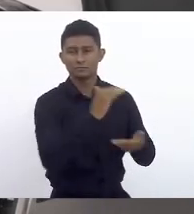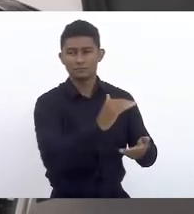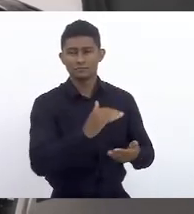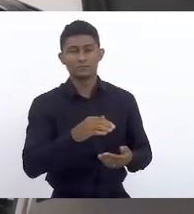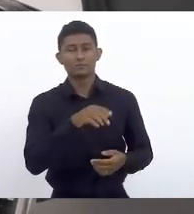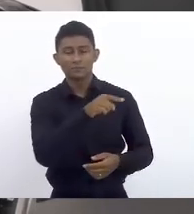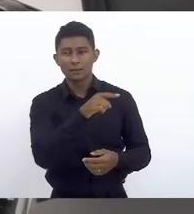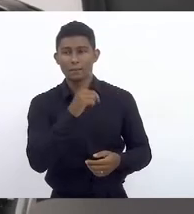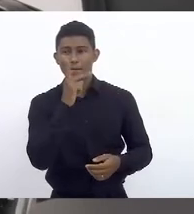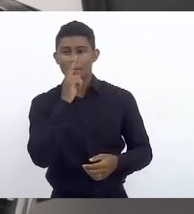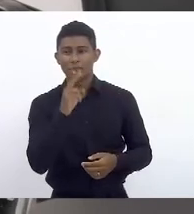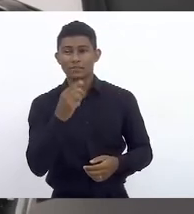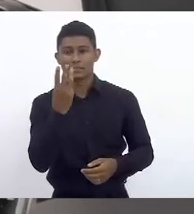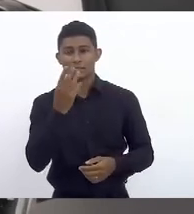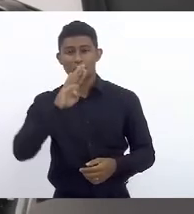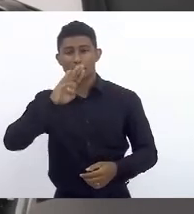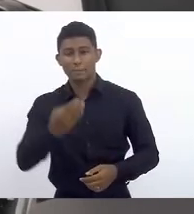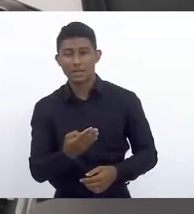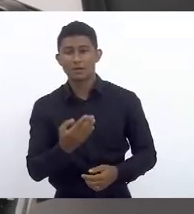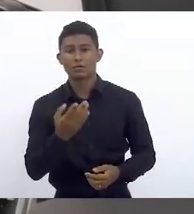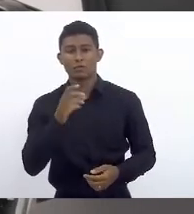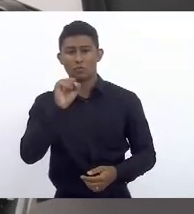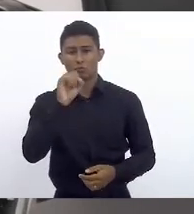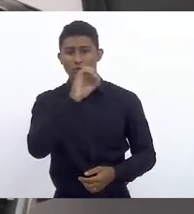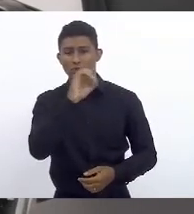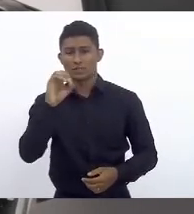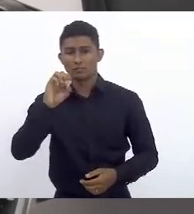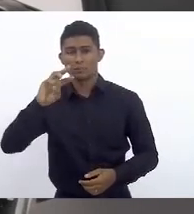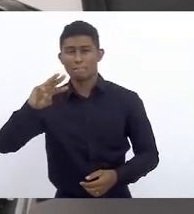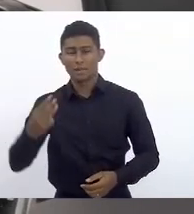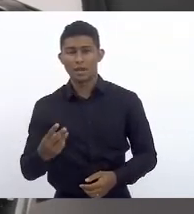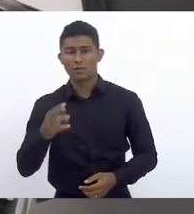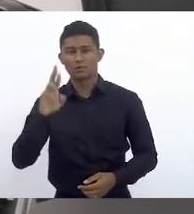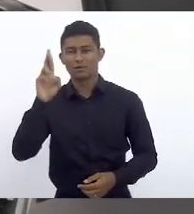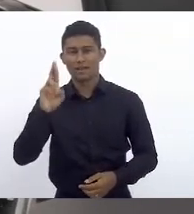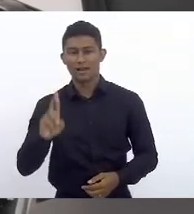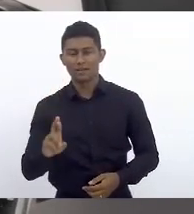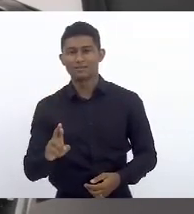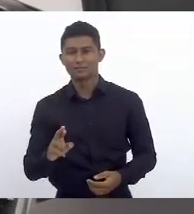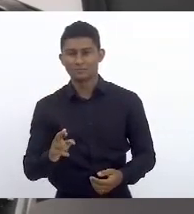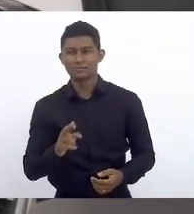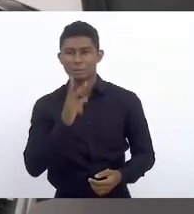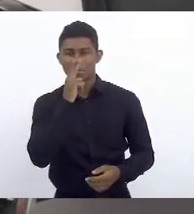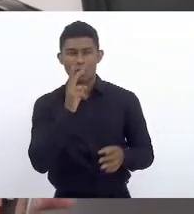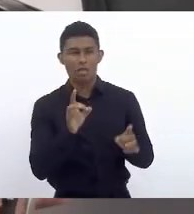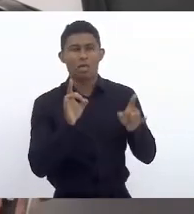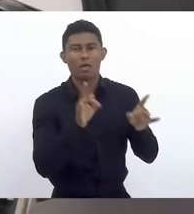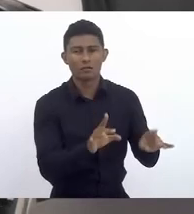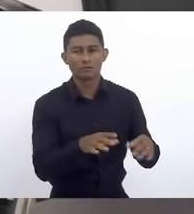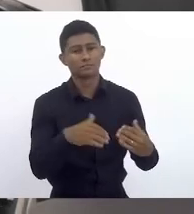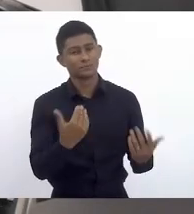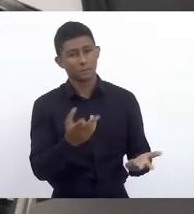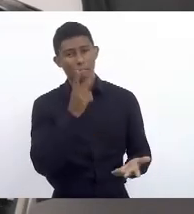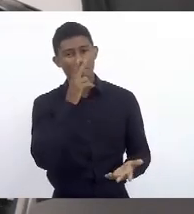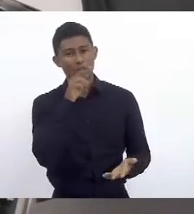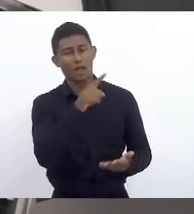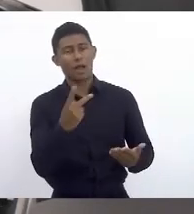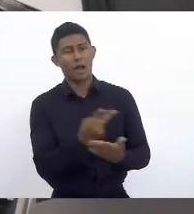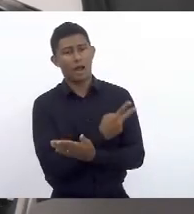mais 3 bilhões e 800 milhões de reais de abandono de campo, alguma coisa está fora de